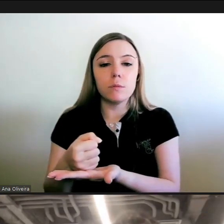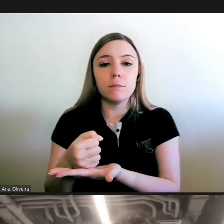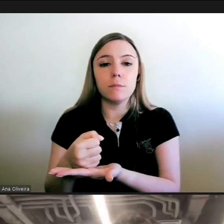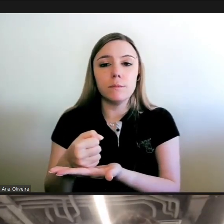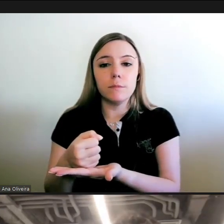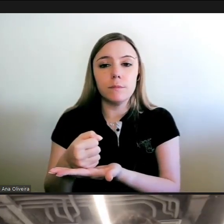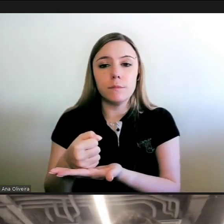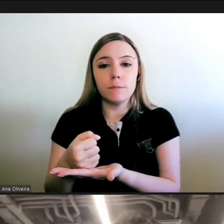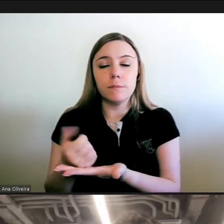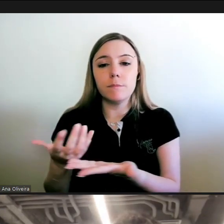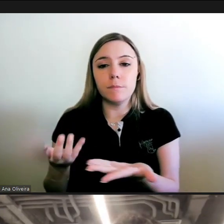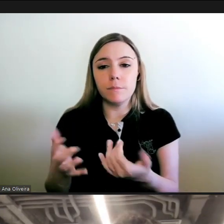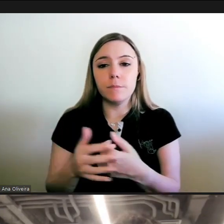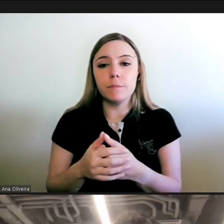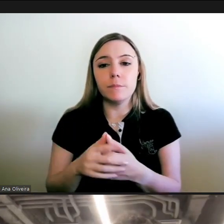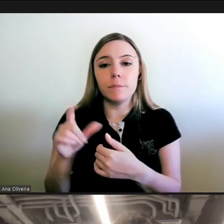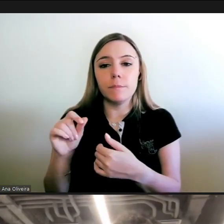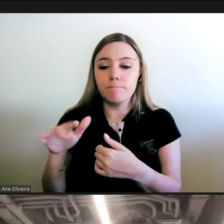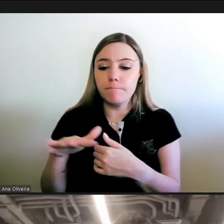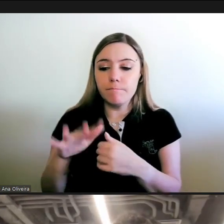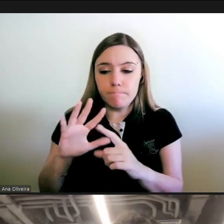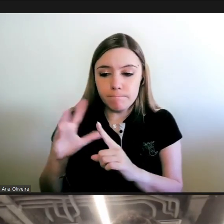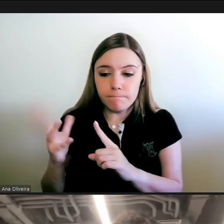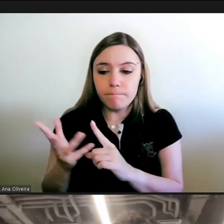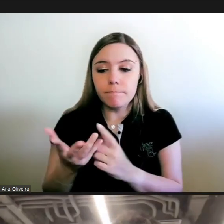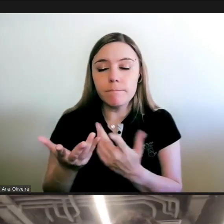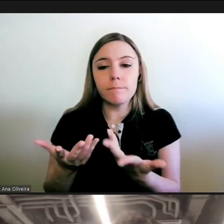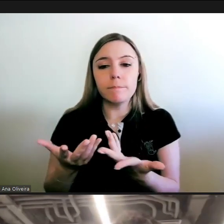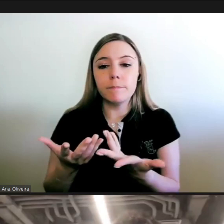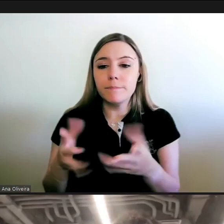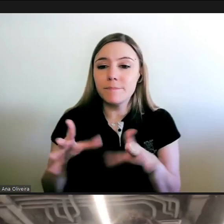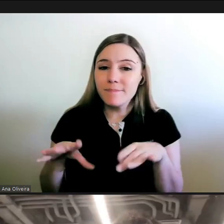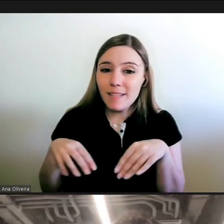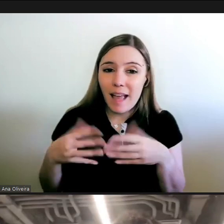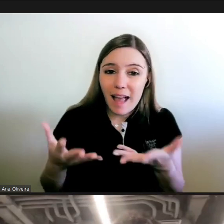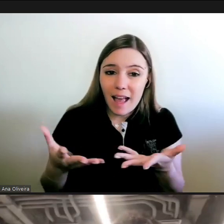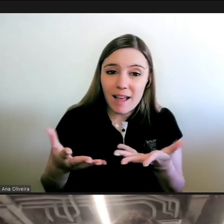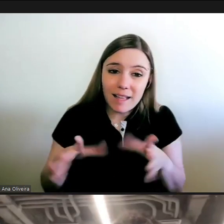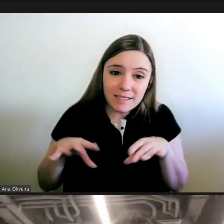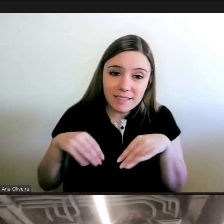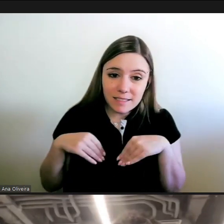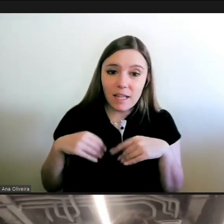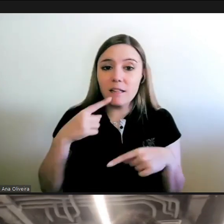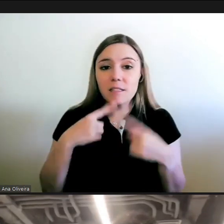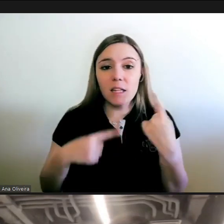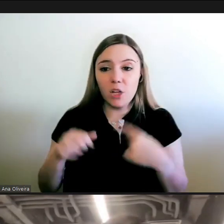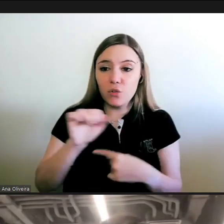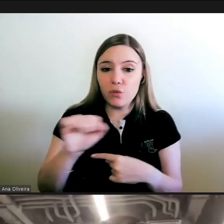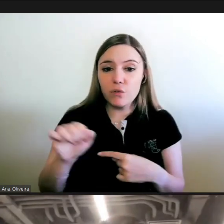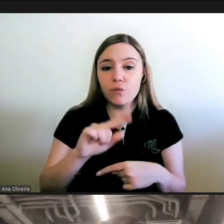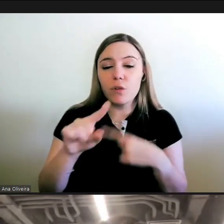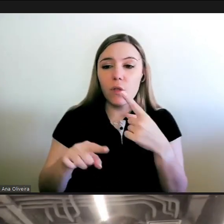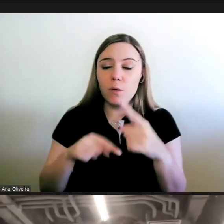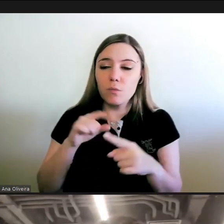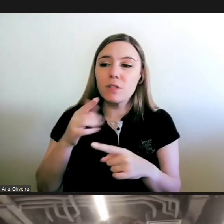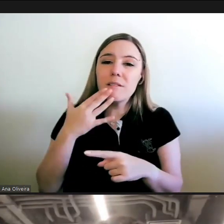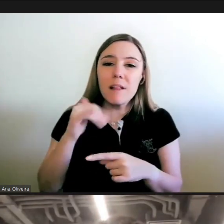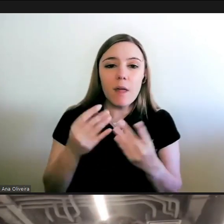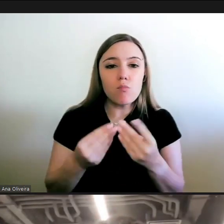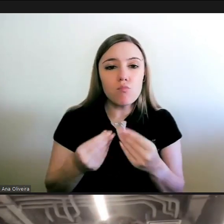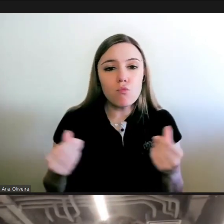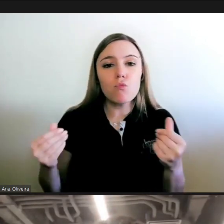num ecossistema que acolhe essas denúncias e as trabalha devidamente, portanto, por forma a que não